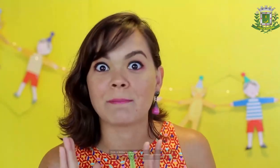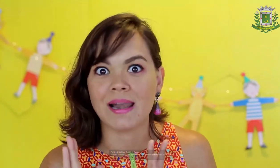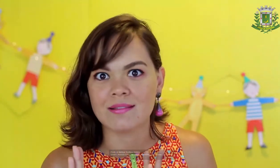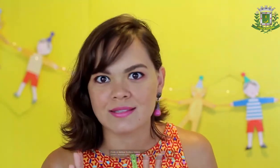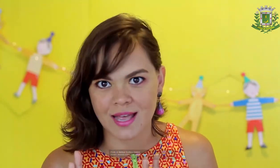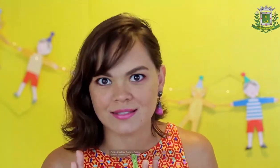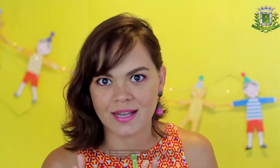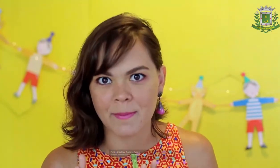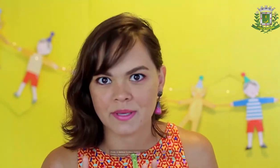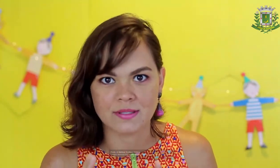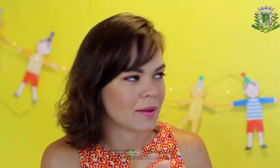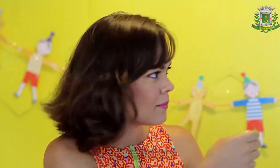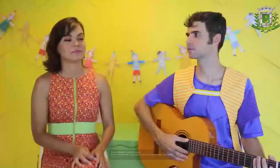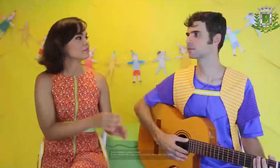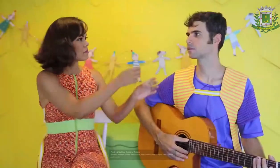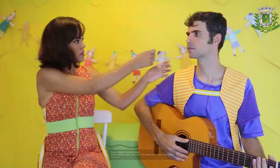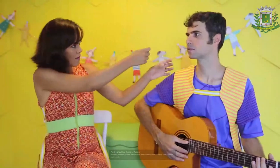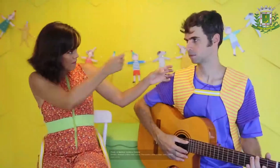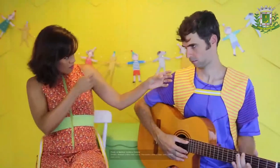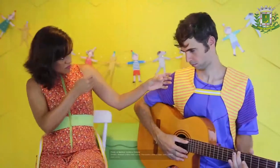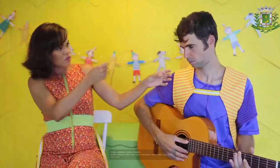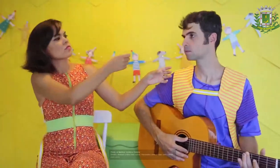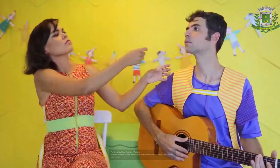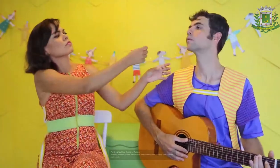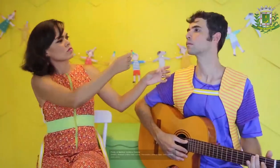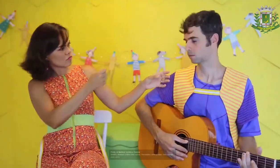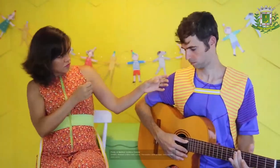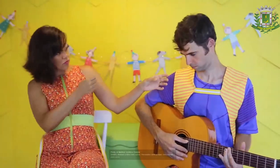que a boneca balançasse a cabeça.